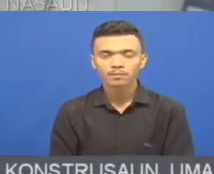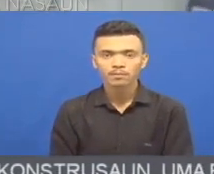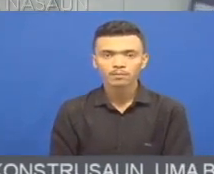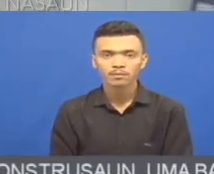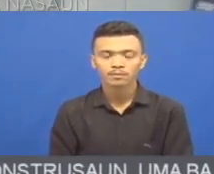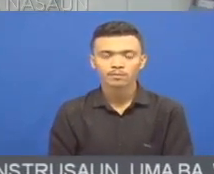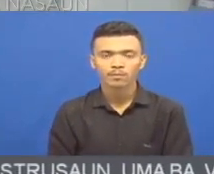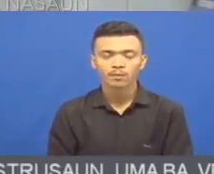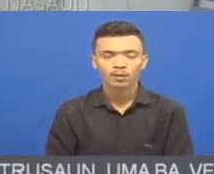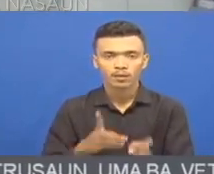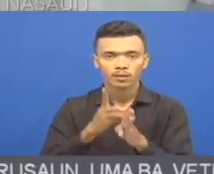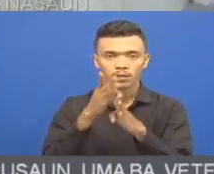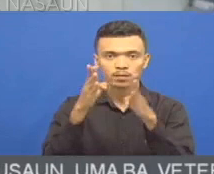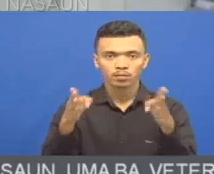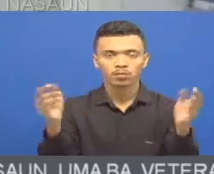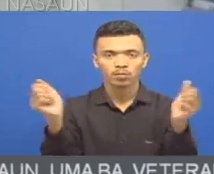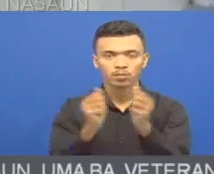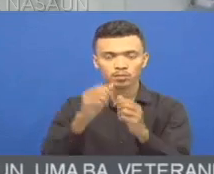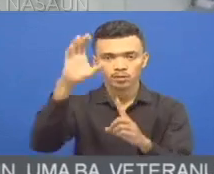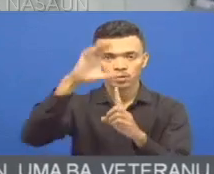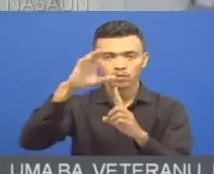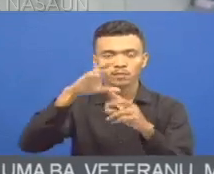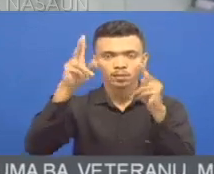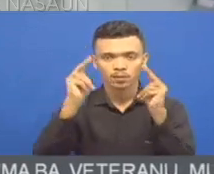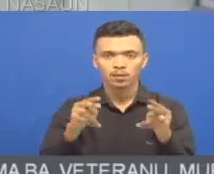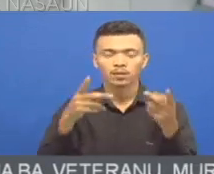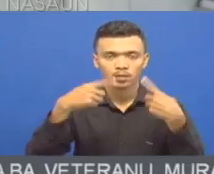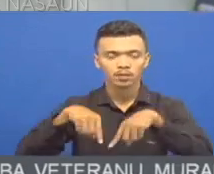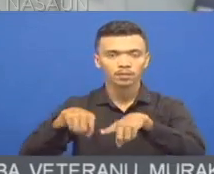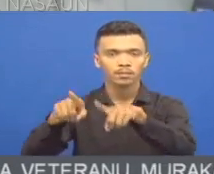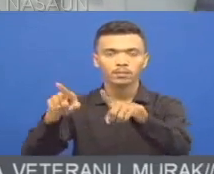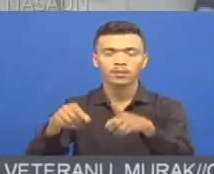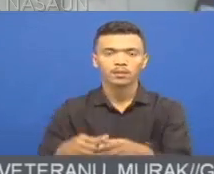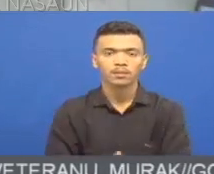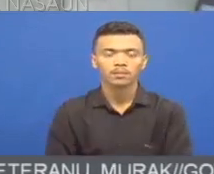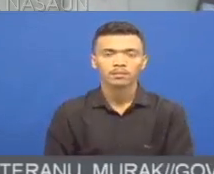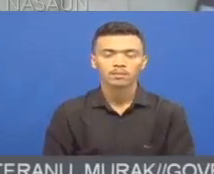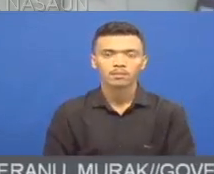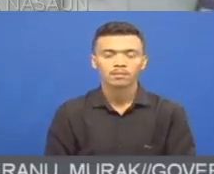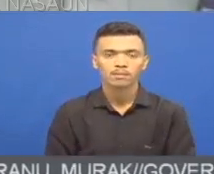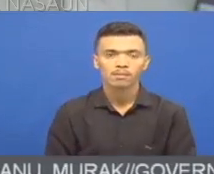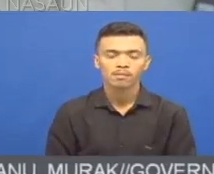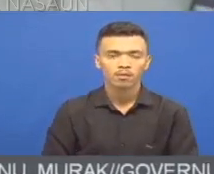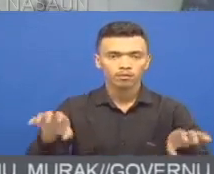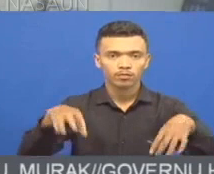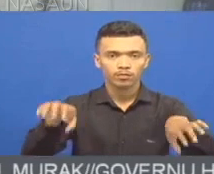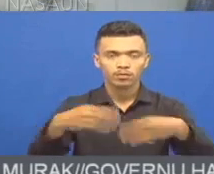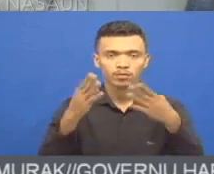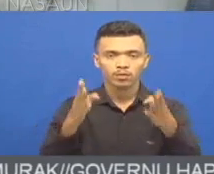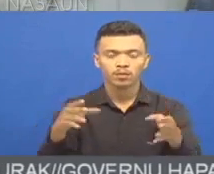se departamento, mas sir ma tem sir ba diretamente. Lá eu não funcionário casuais, me atua ajuda seria.